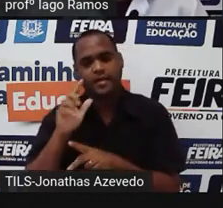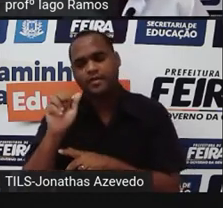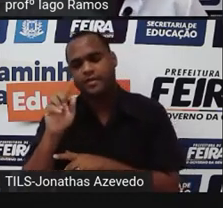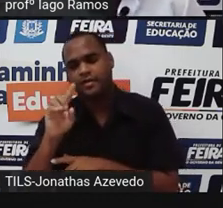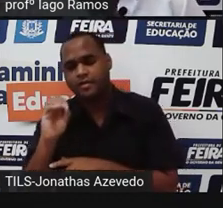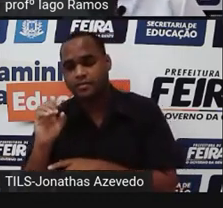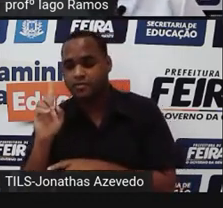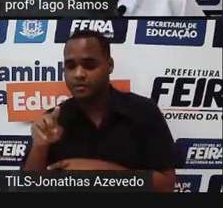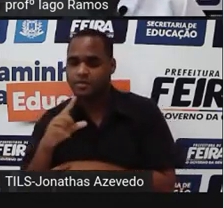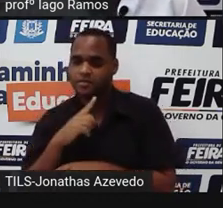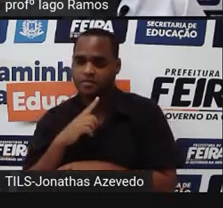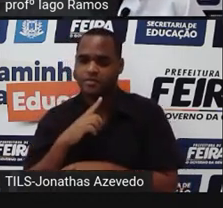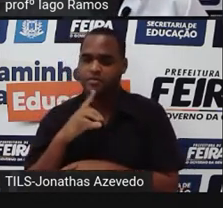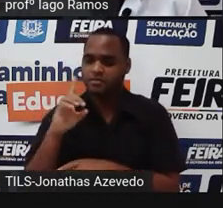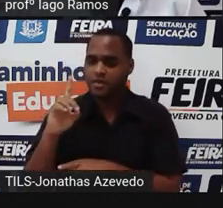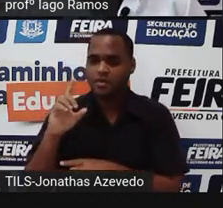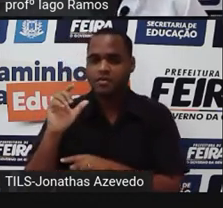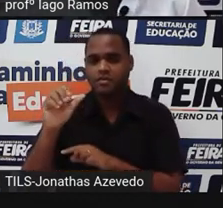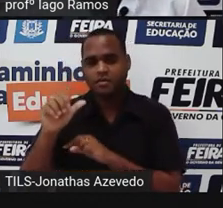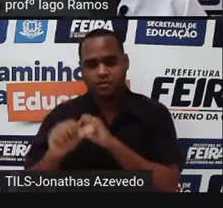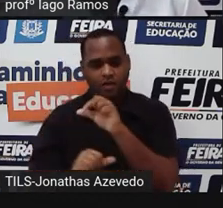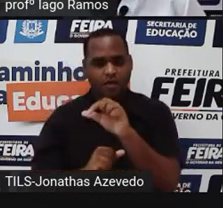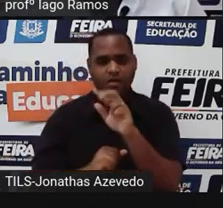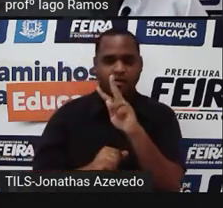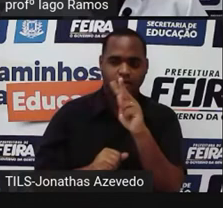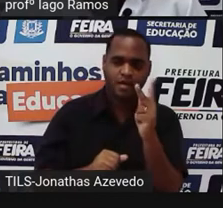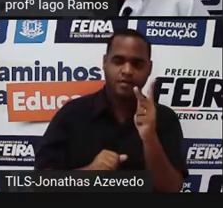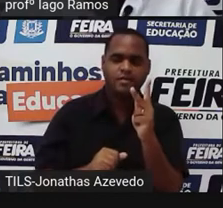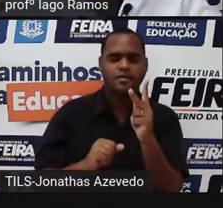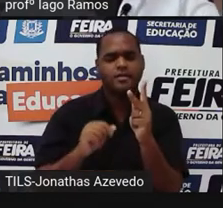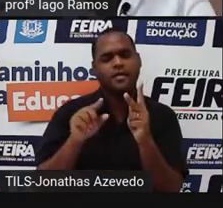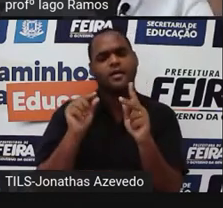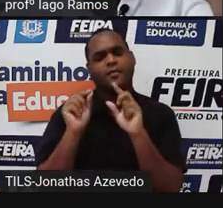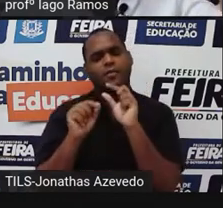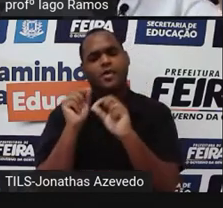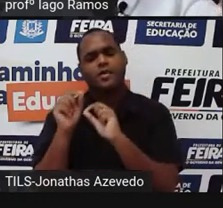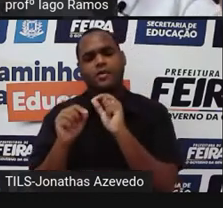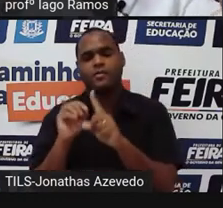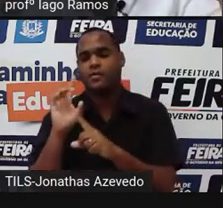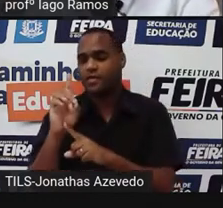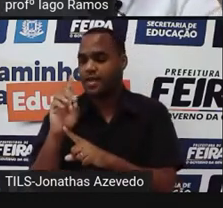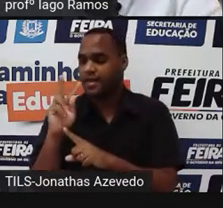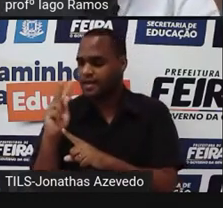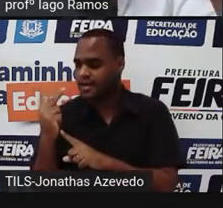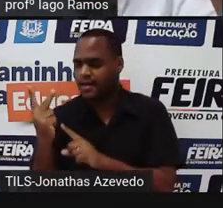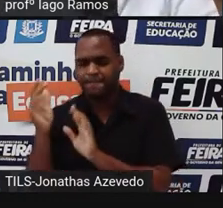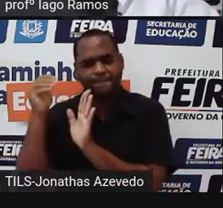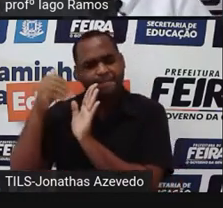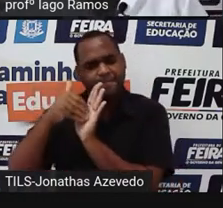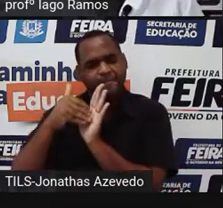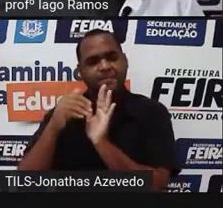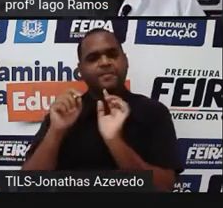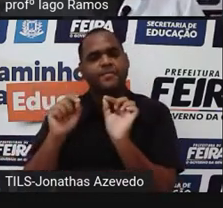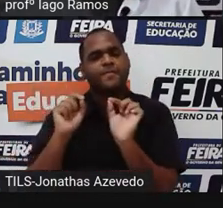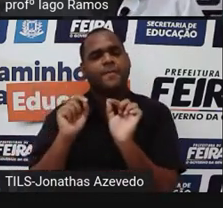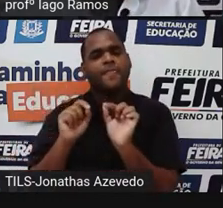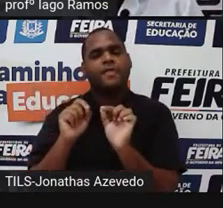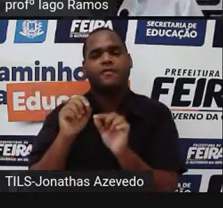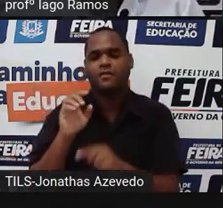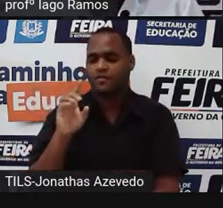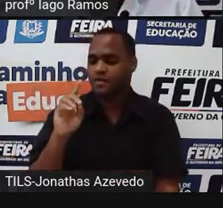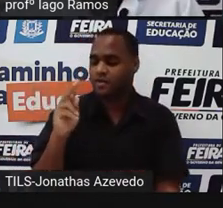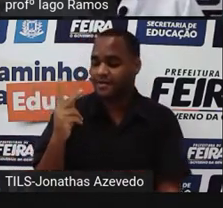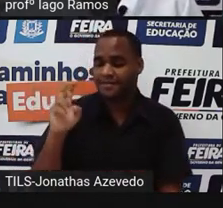D até o ponto H, tá? Esse lado que vai do ponto D até o ponto H, que tem uma medida